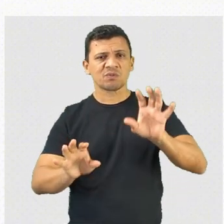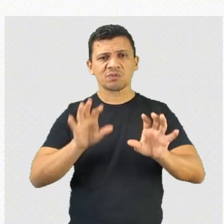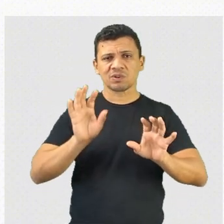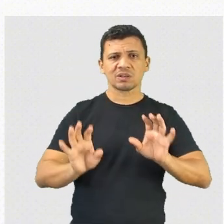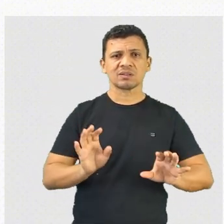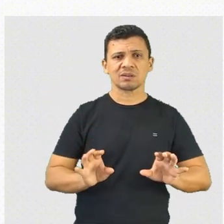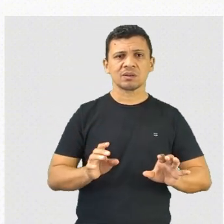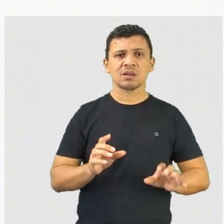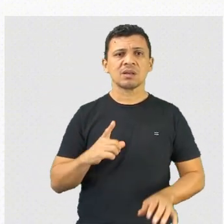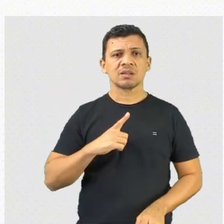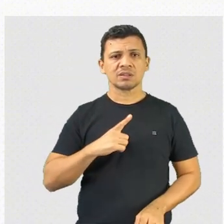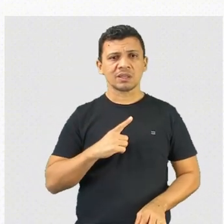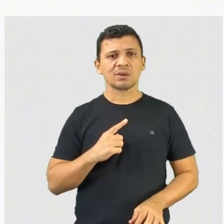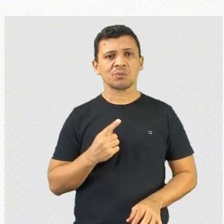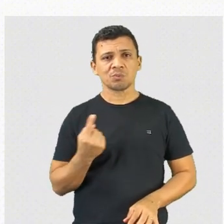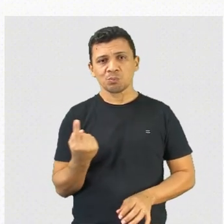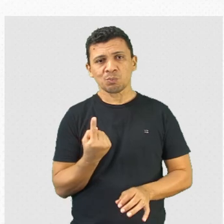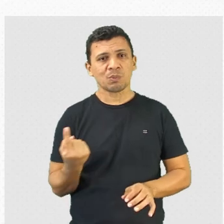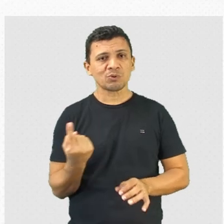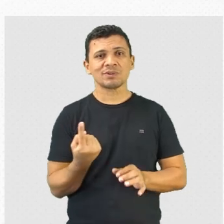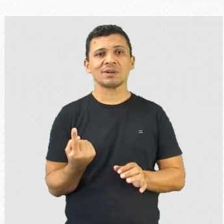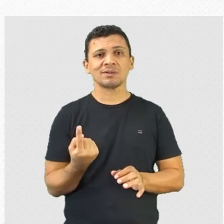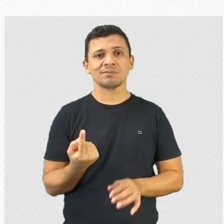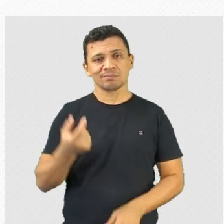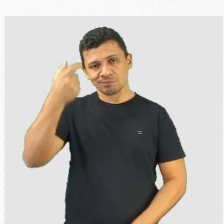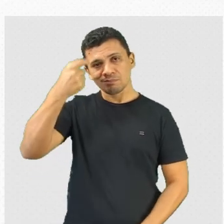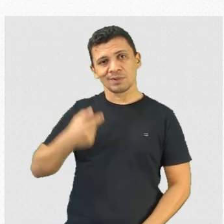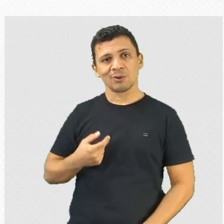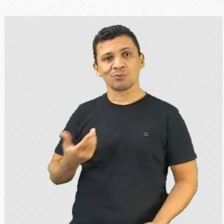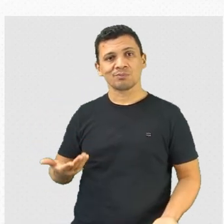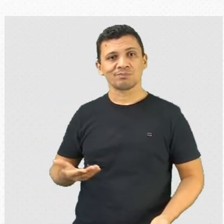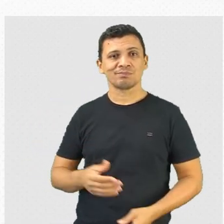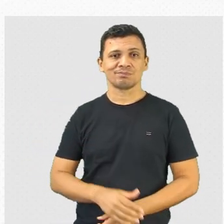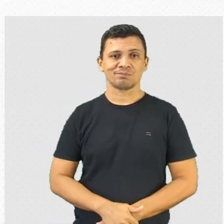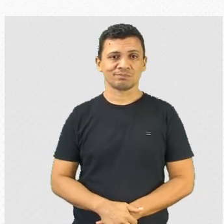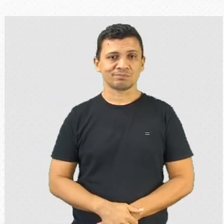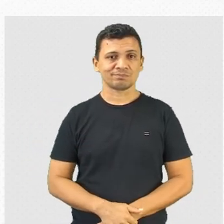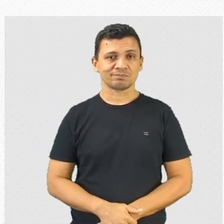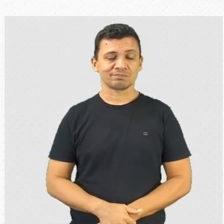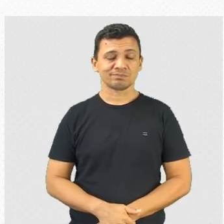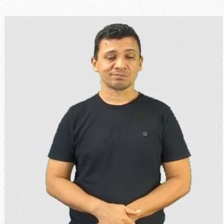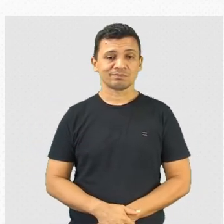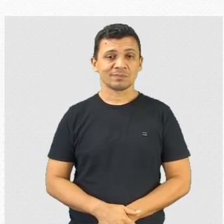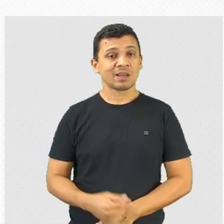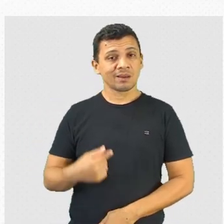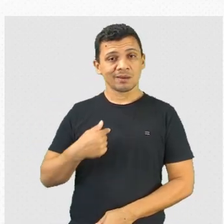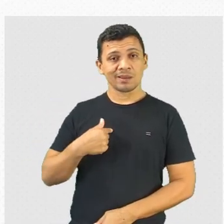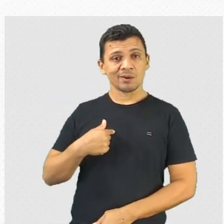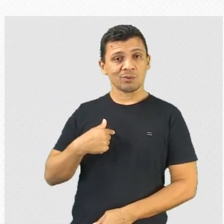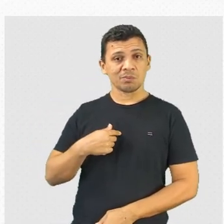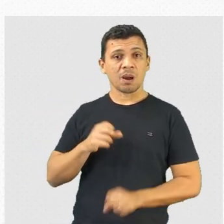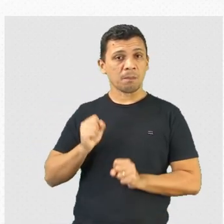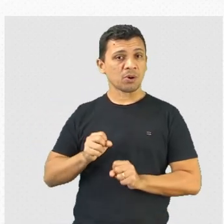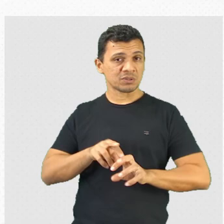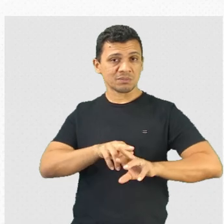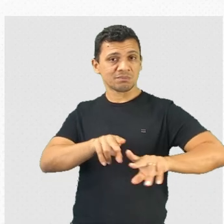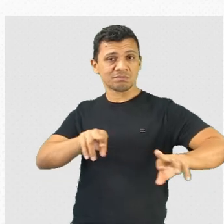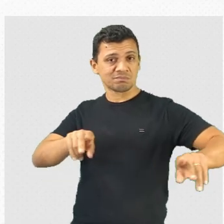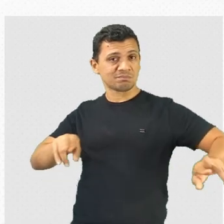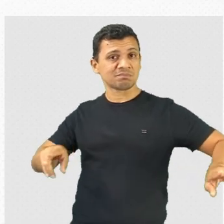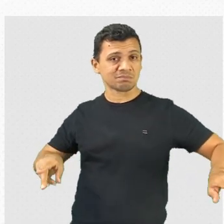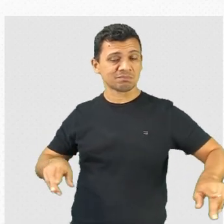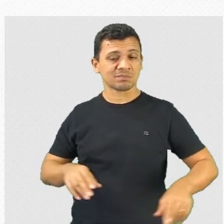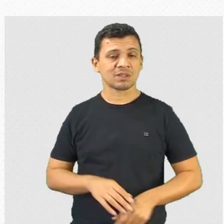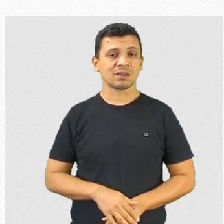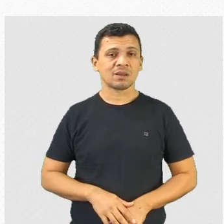constituem uma unidade fragmentada. O eu. Então, o eu pode ser muita coisa aí. E isso